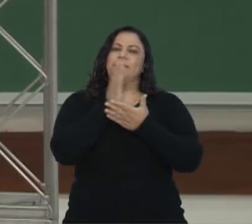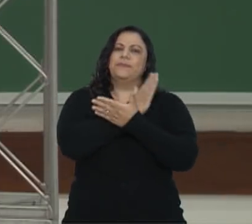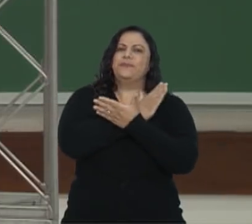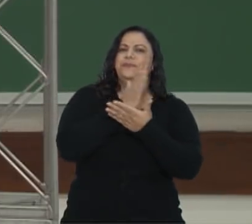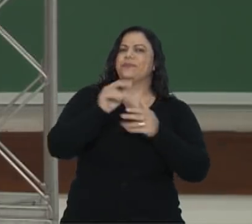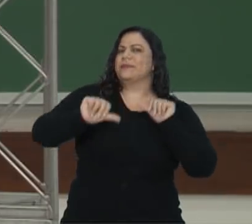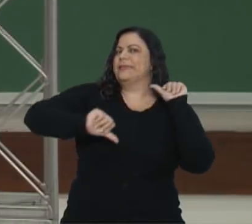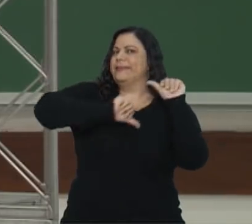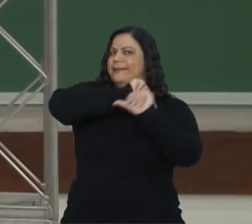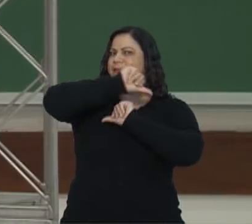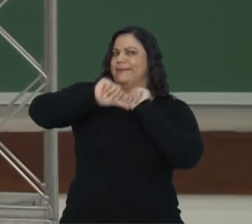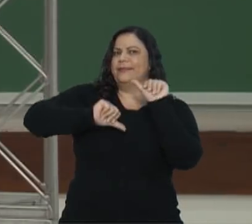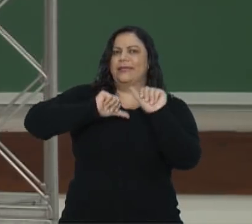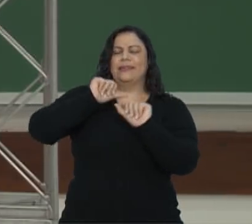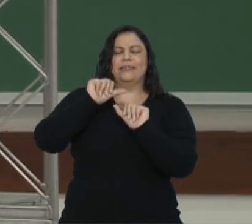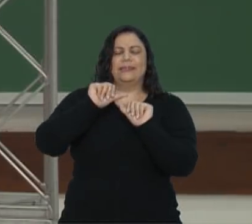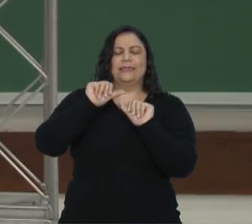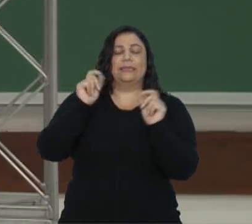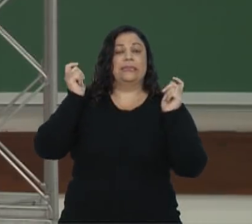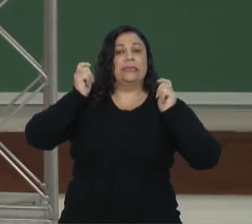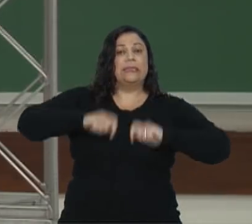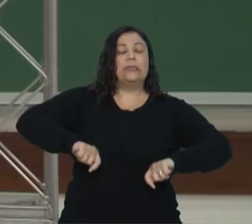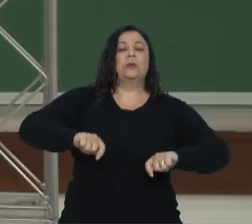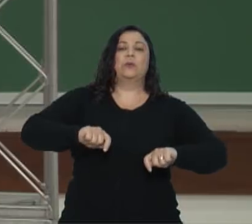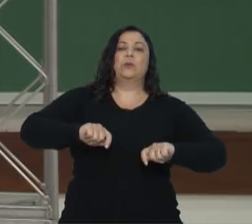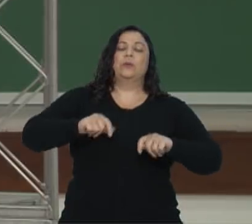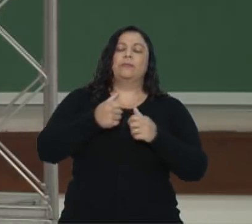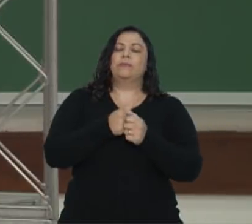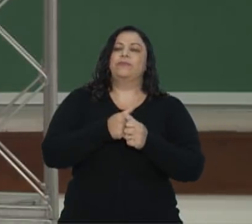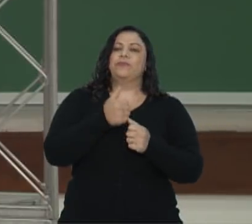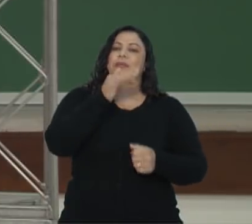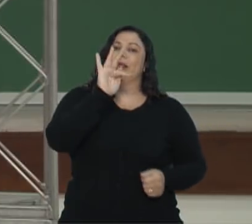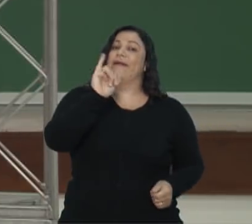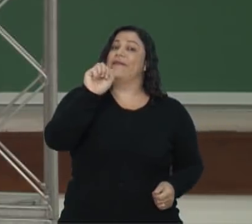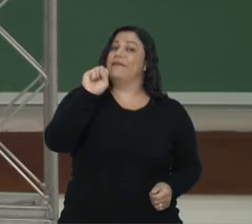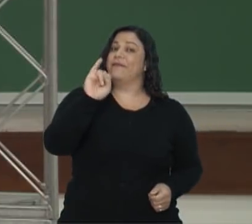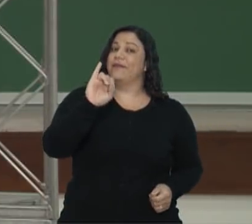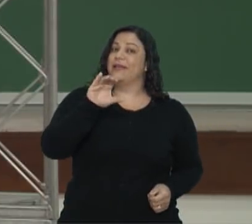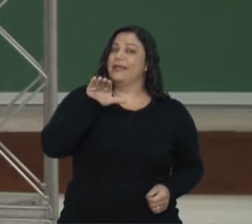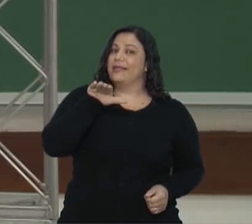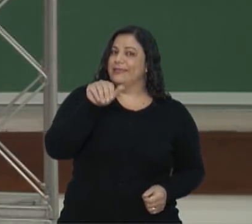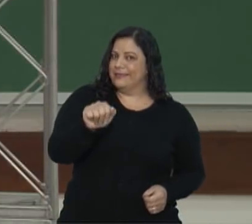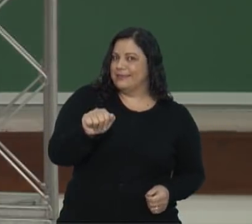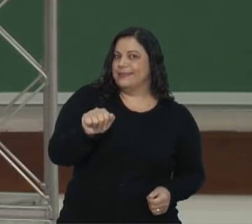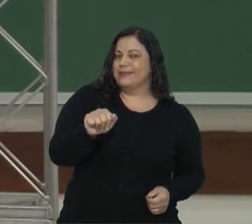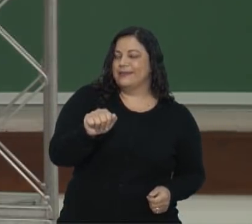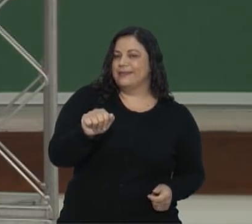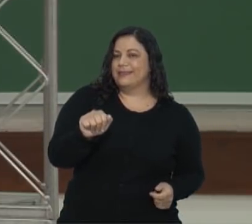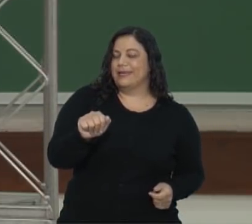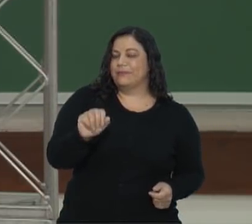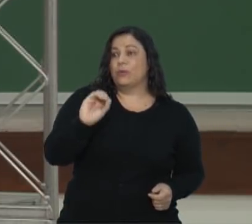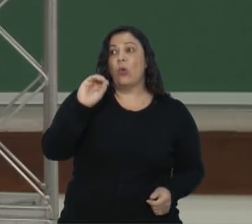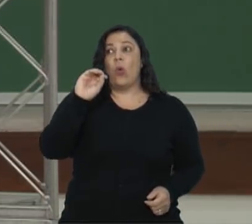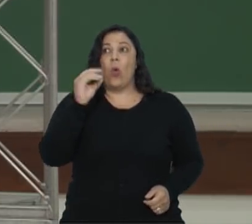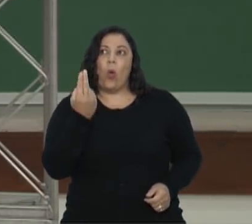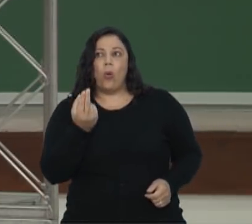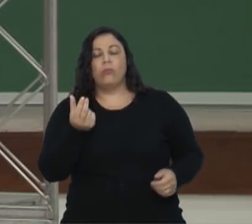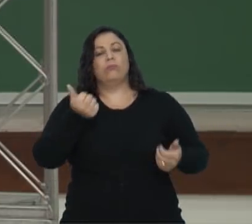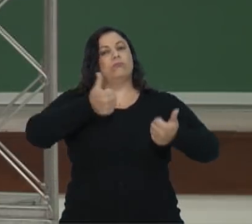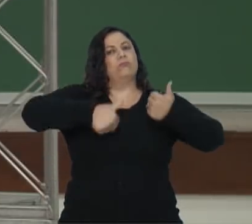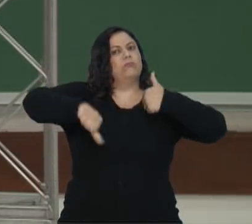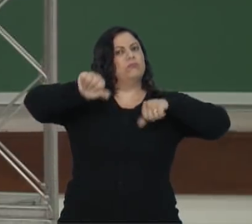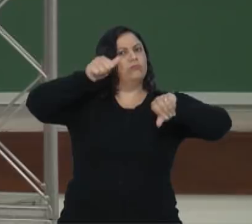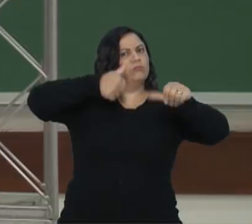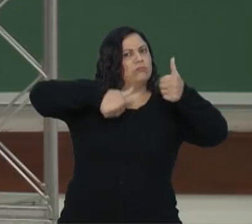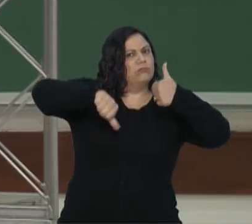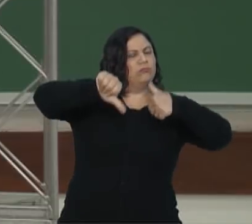é exclusivamente física ou exclusivamente química. Mas eu tenho algumas situações do cotidiano onde eu